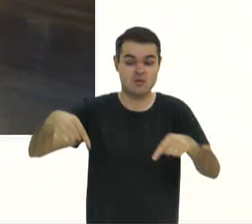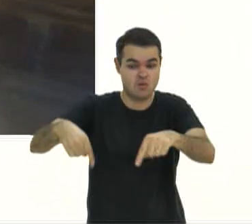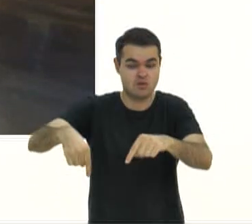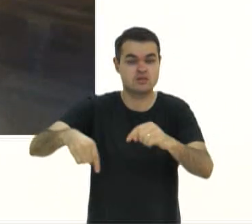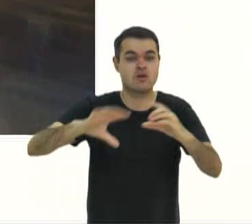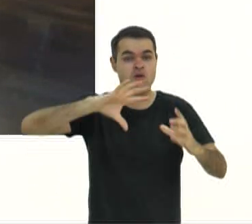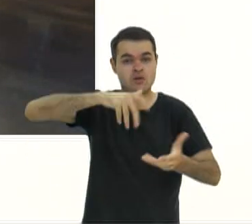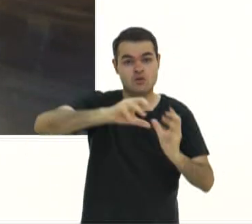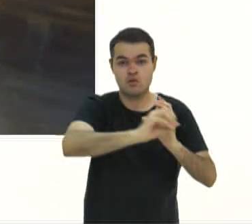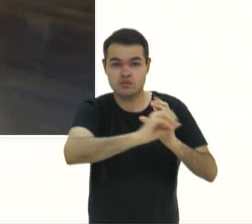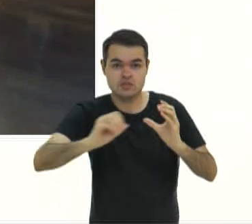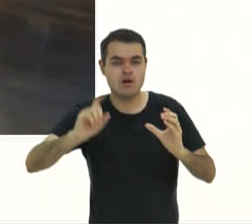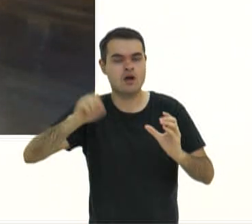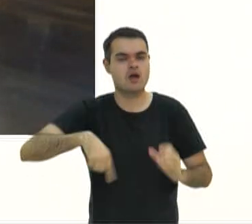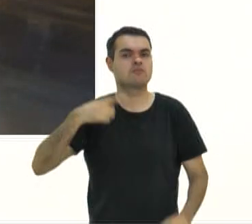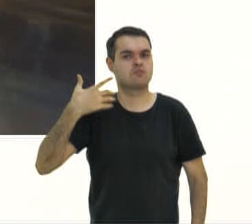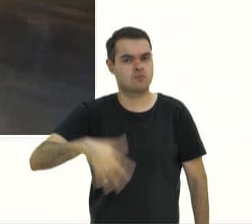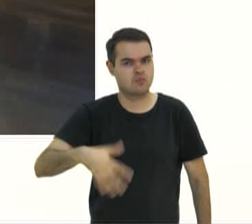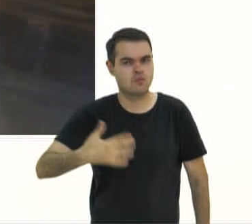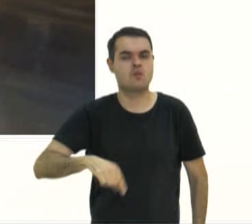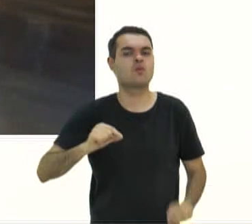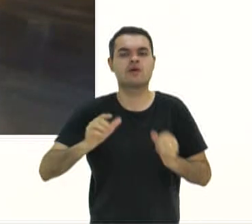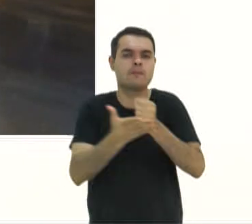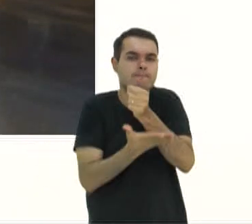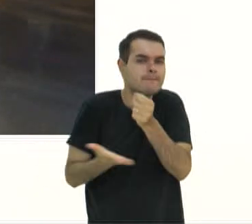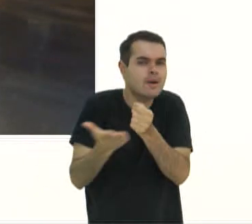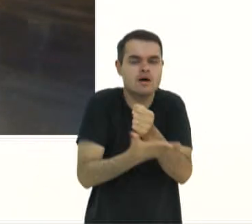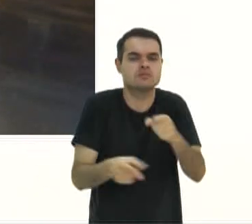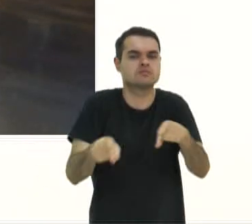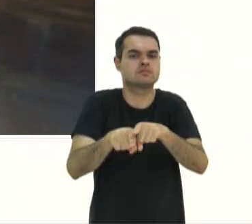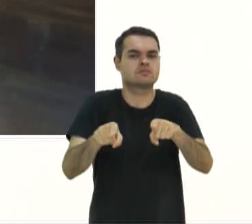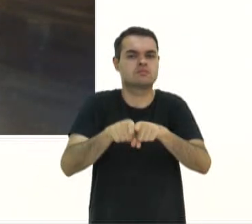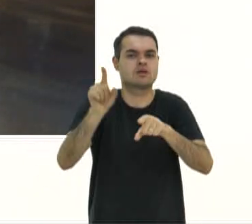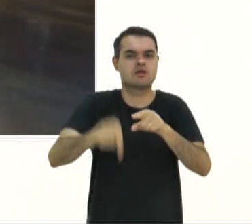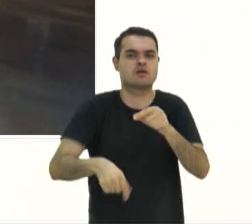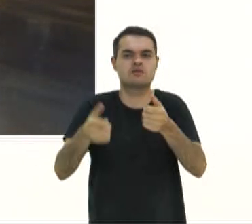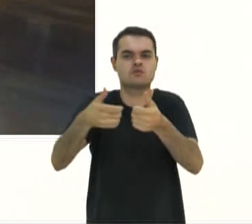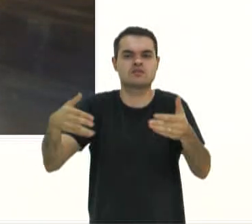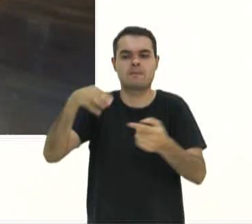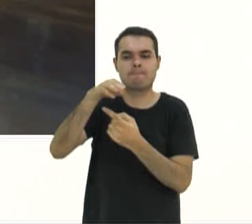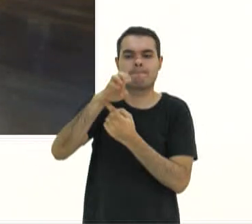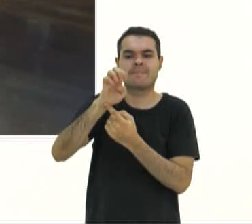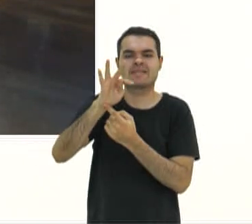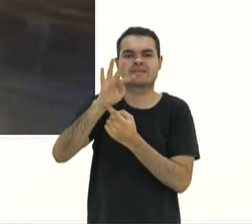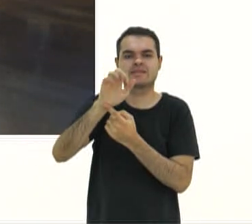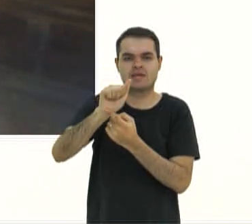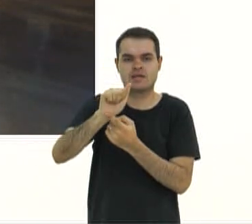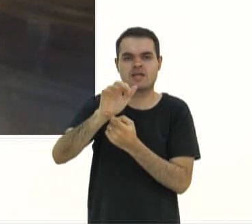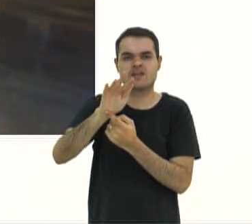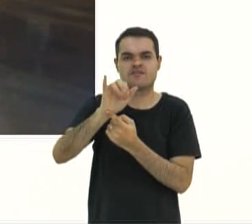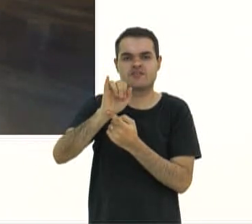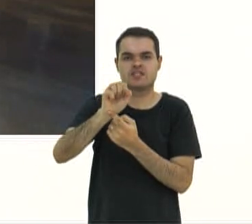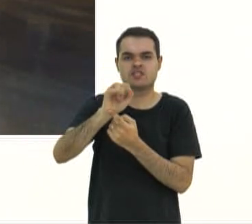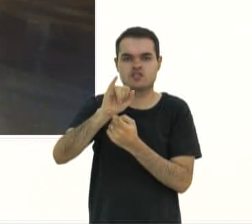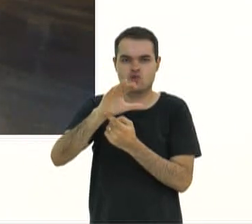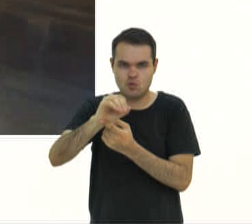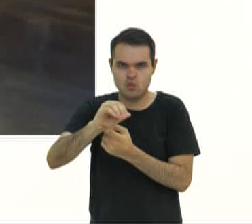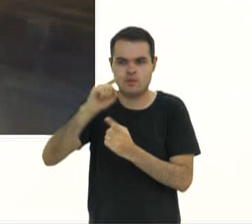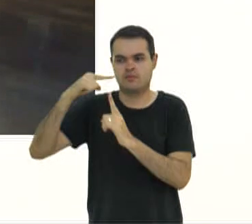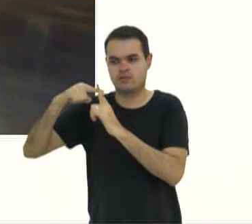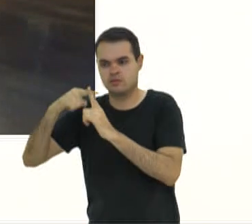ocidental, ela esteve baseada também em elementos quase que metafísicos, né? Essa questão da energia